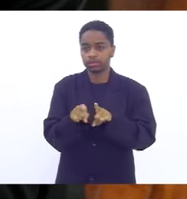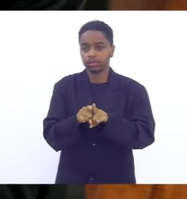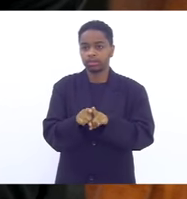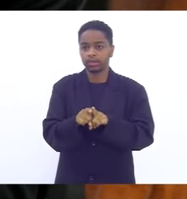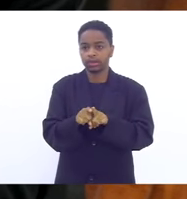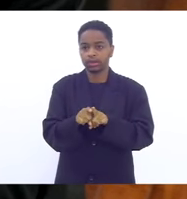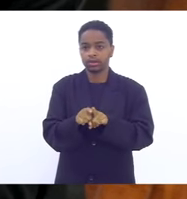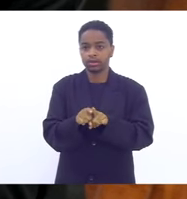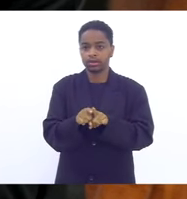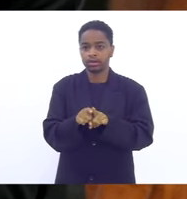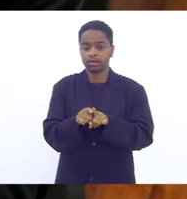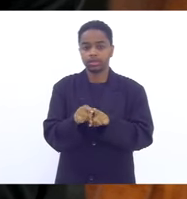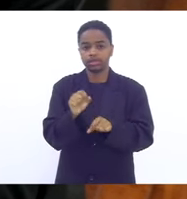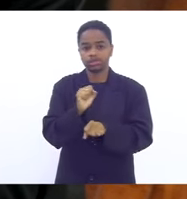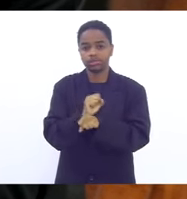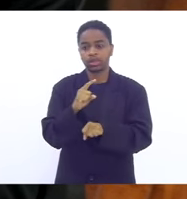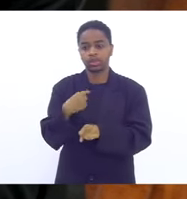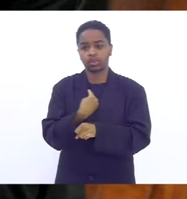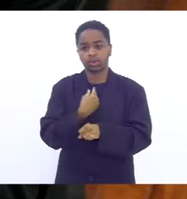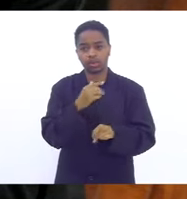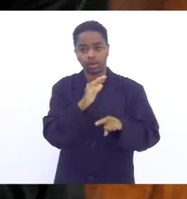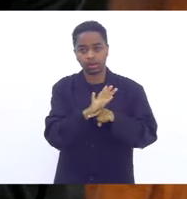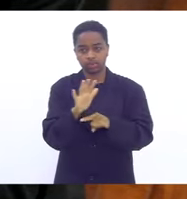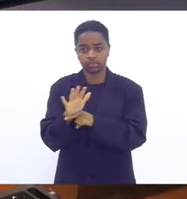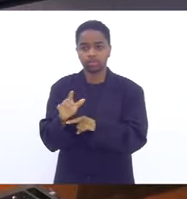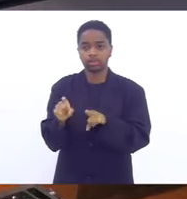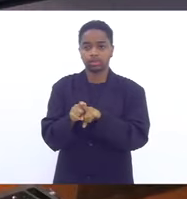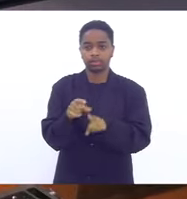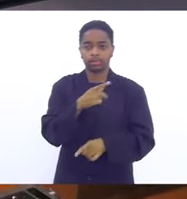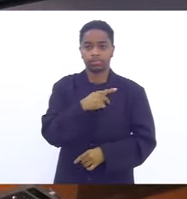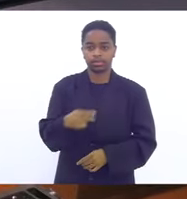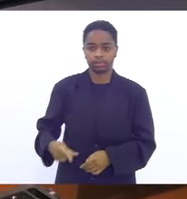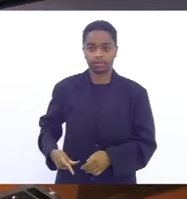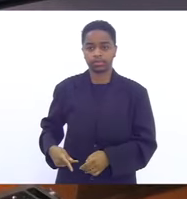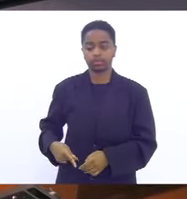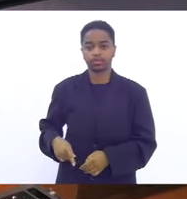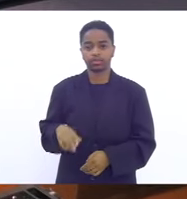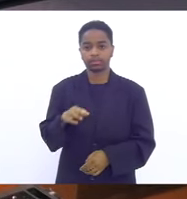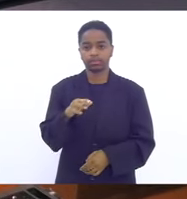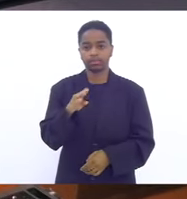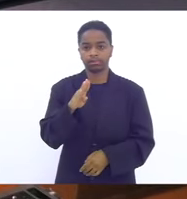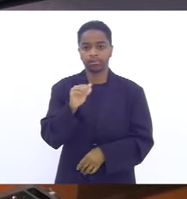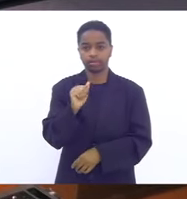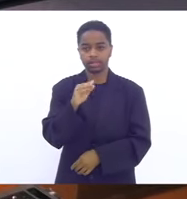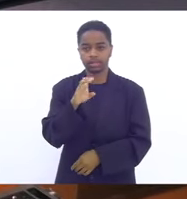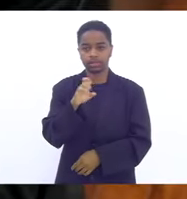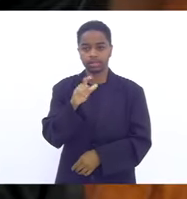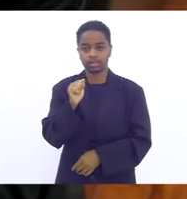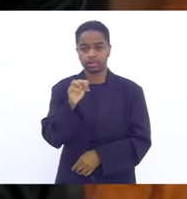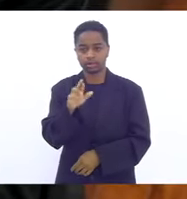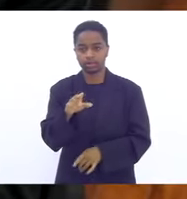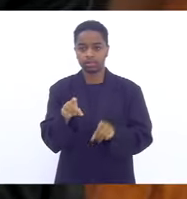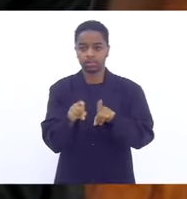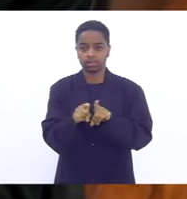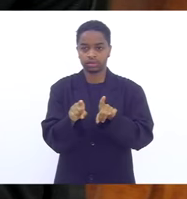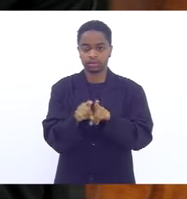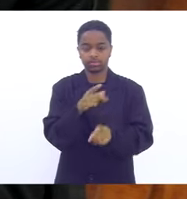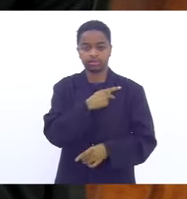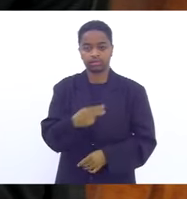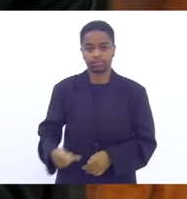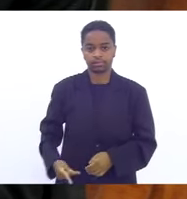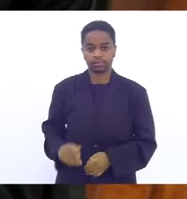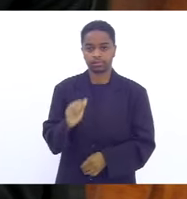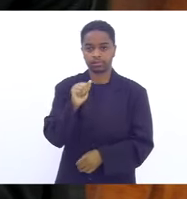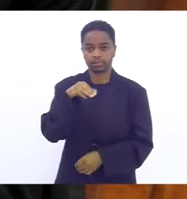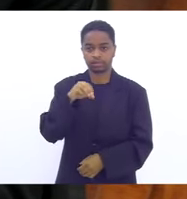na Assembleia Legislativa, tá? Contar com o nosso presidente, o Rodrigo Barcelar, nosso presidente aqui, o Rodrigo